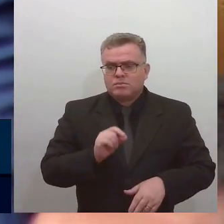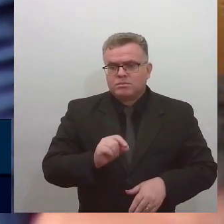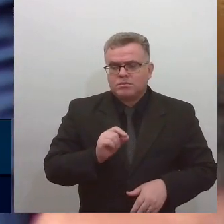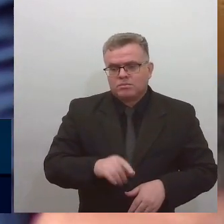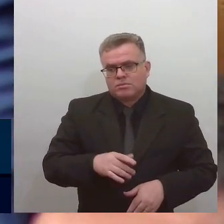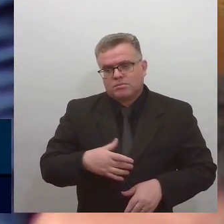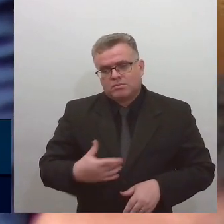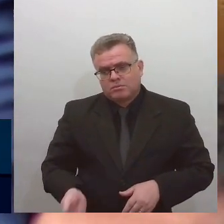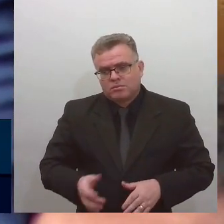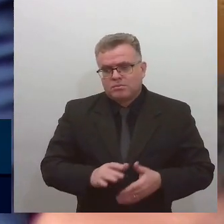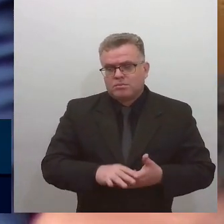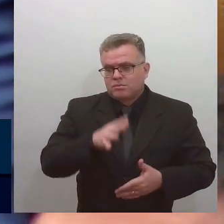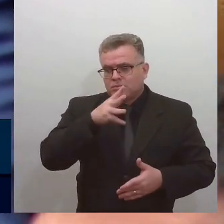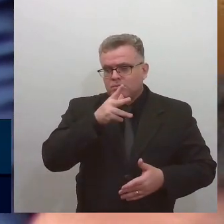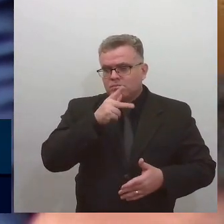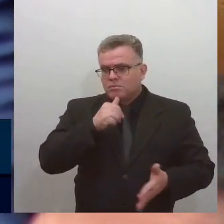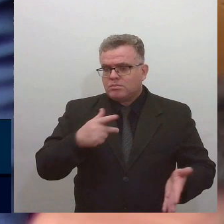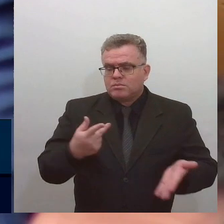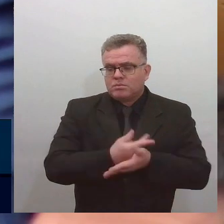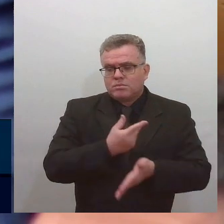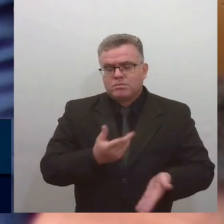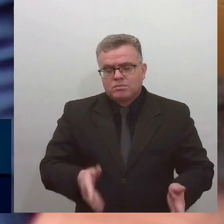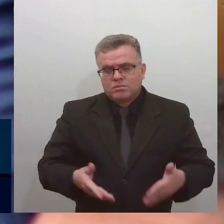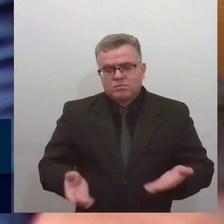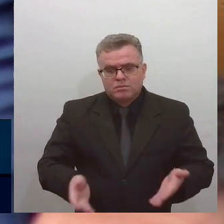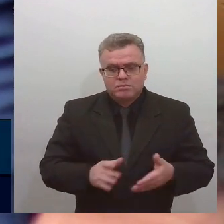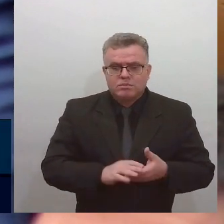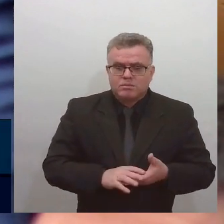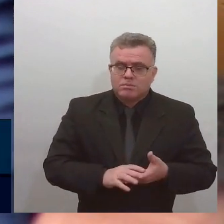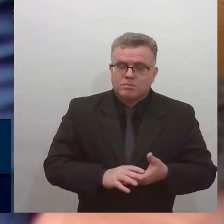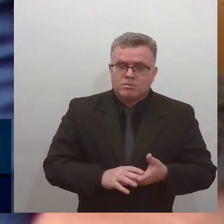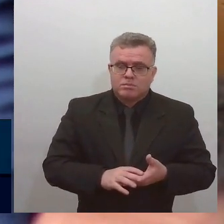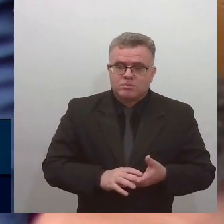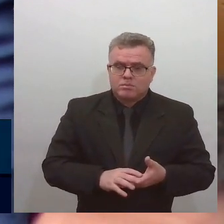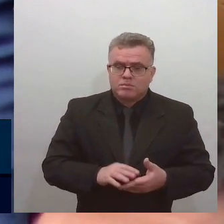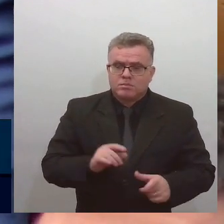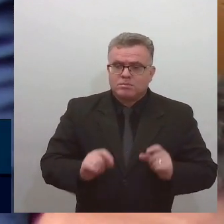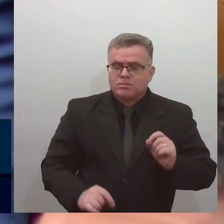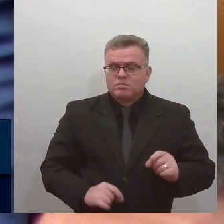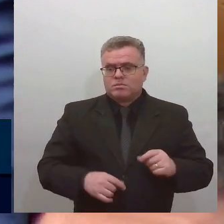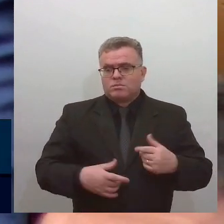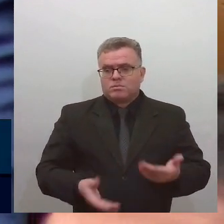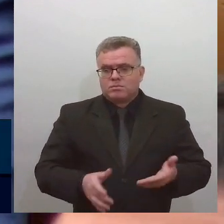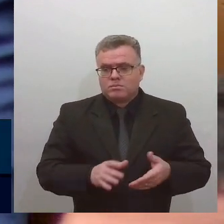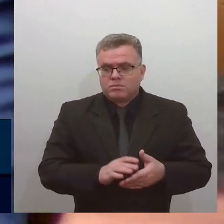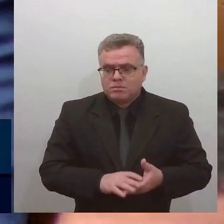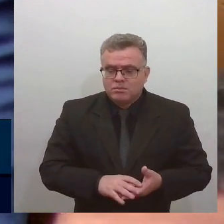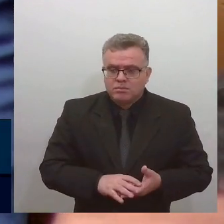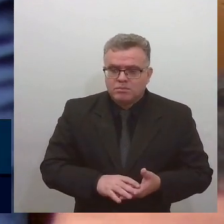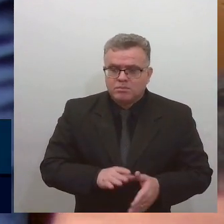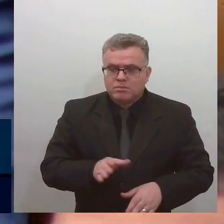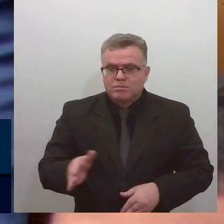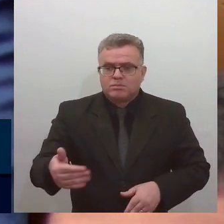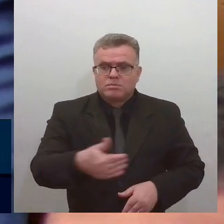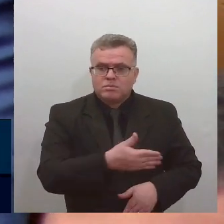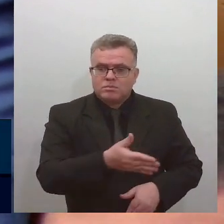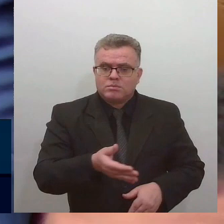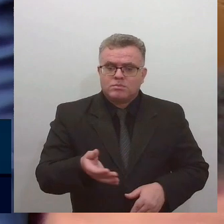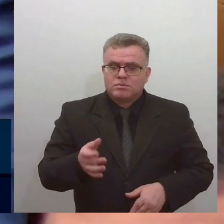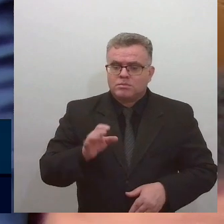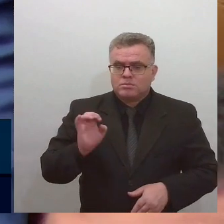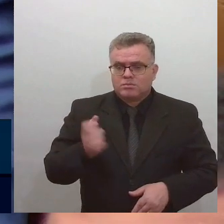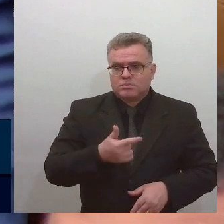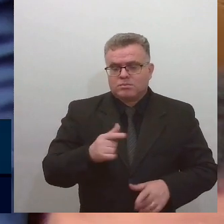demoram a acontecer por exemplo o caso dessa rótula de Estância onde